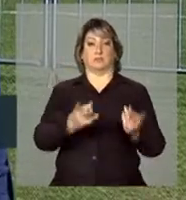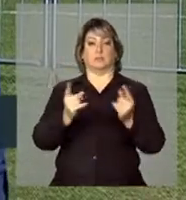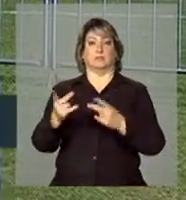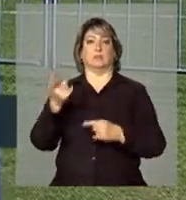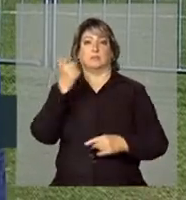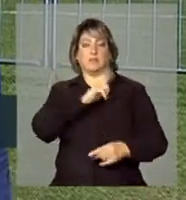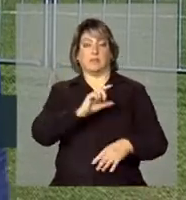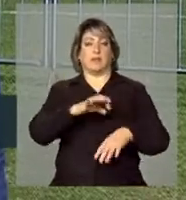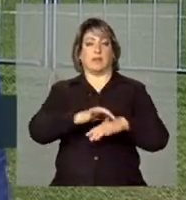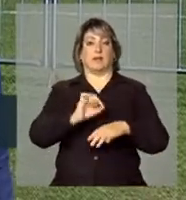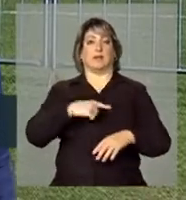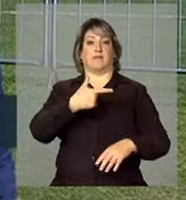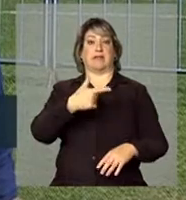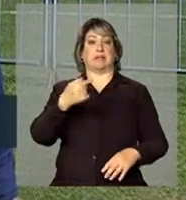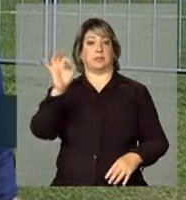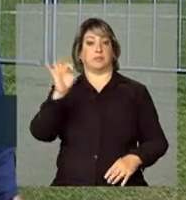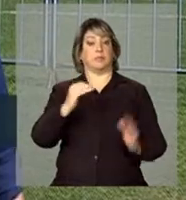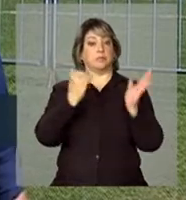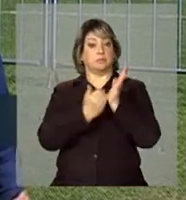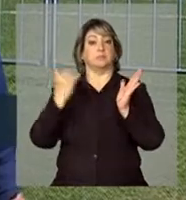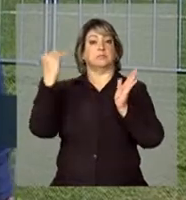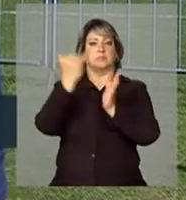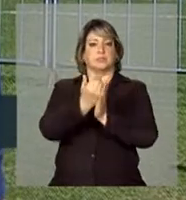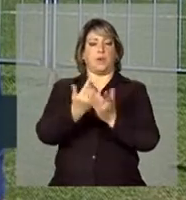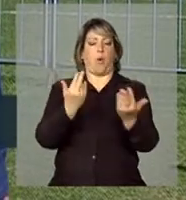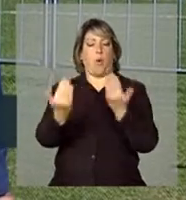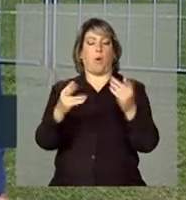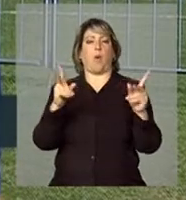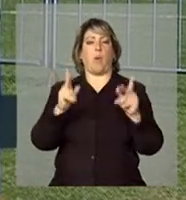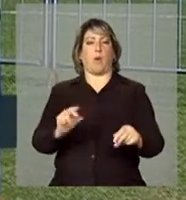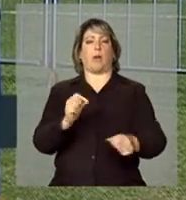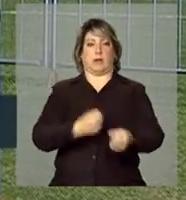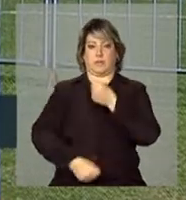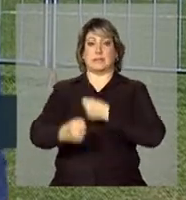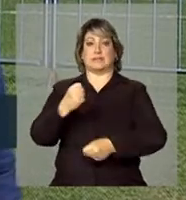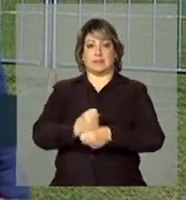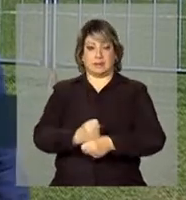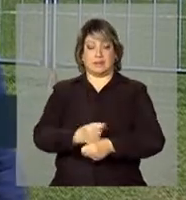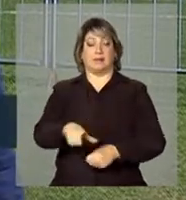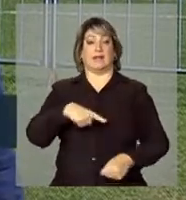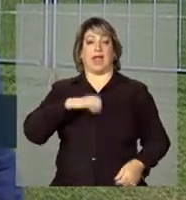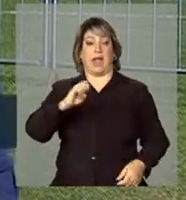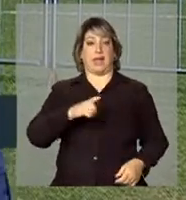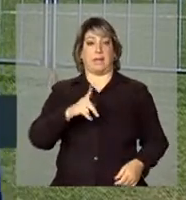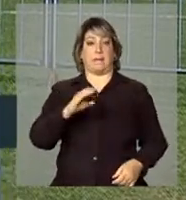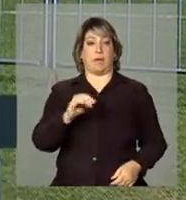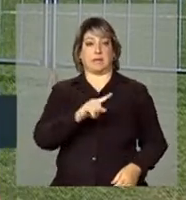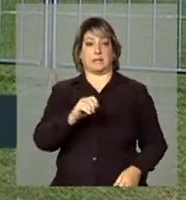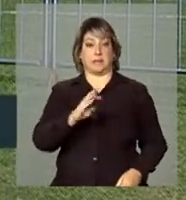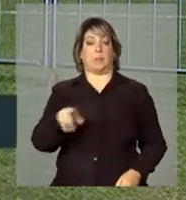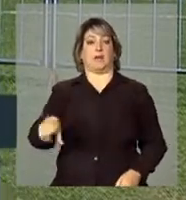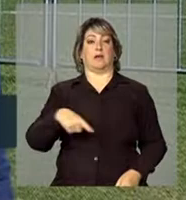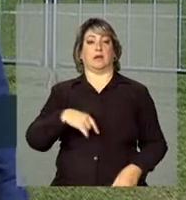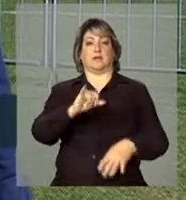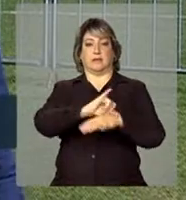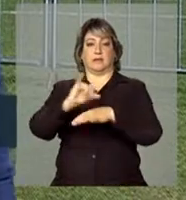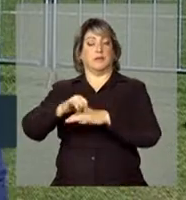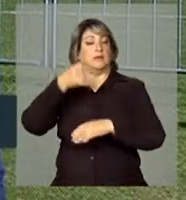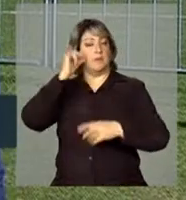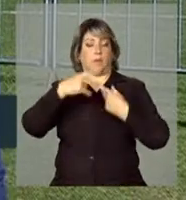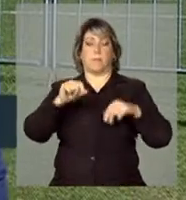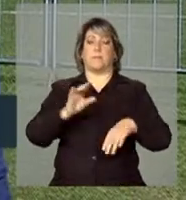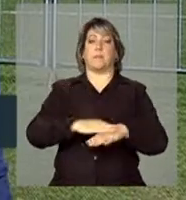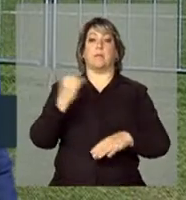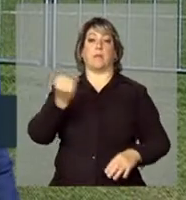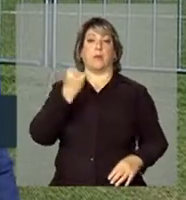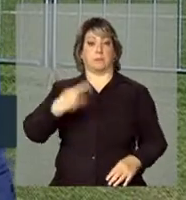de 27% em relação ao mesmo período do ano passado. A Expo Zebu, essa feira pecuária, uma das mais